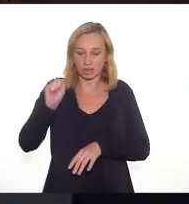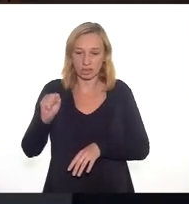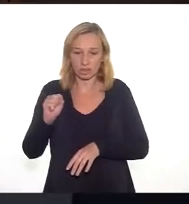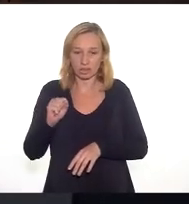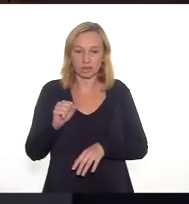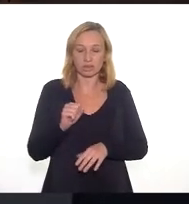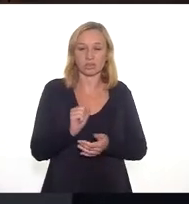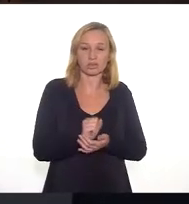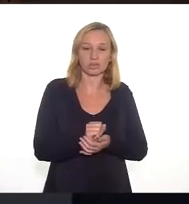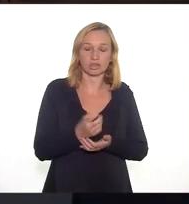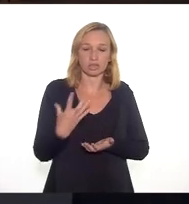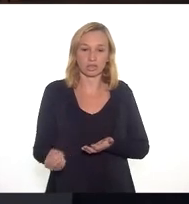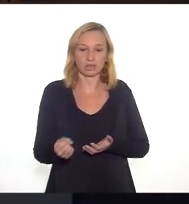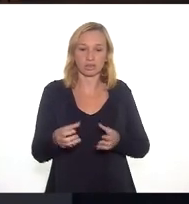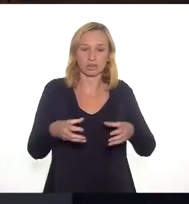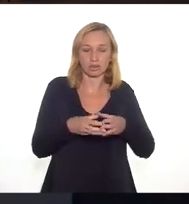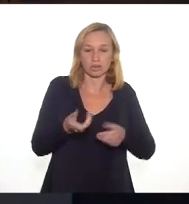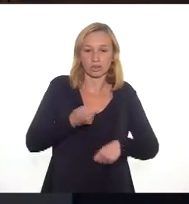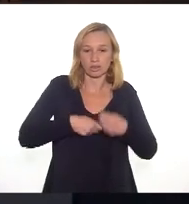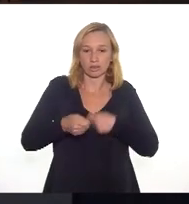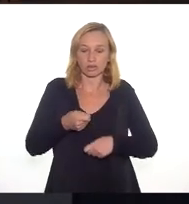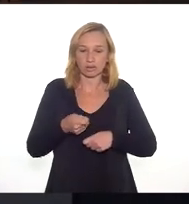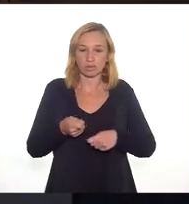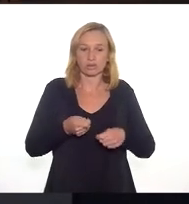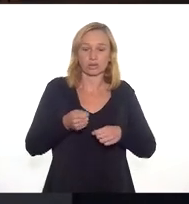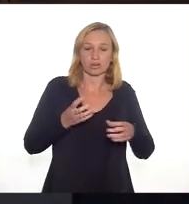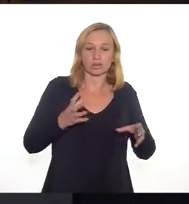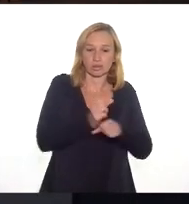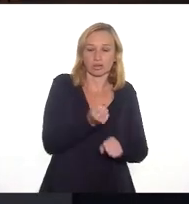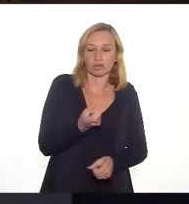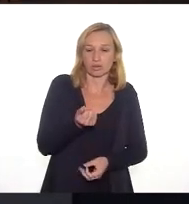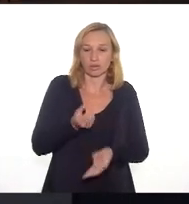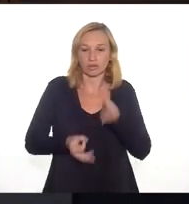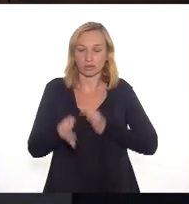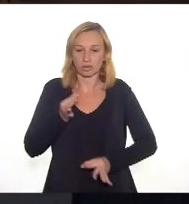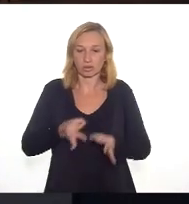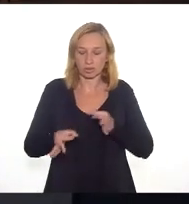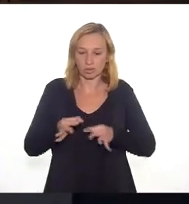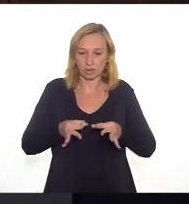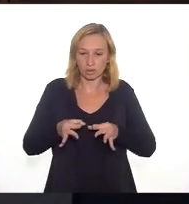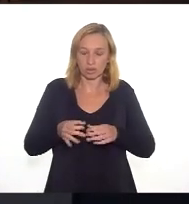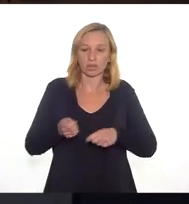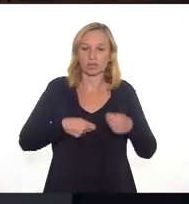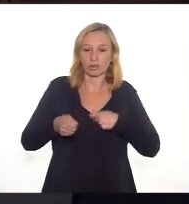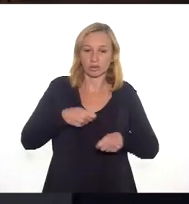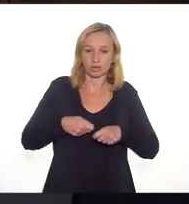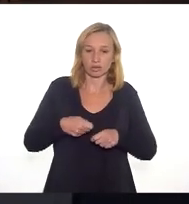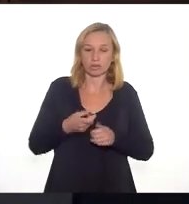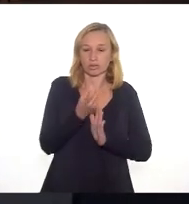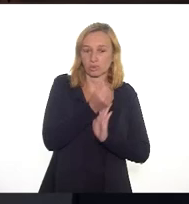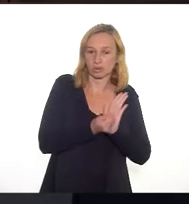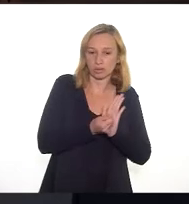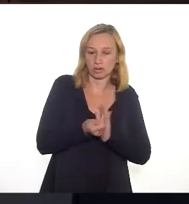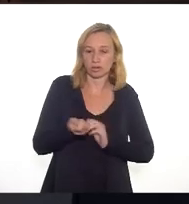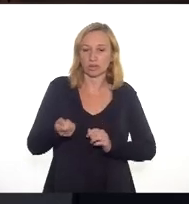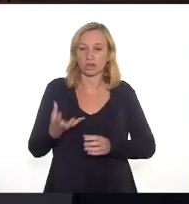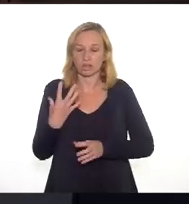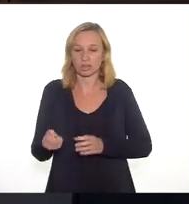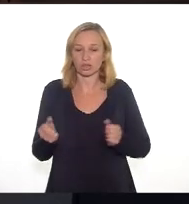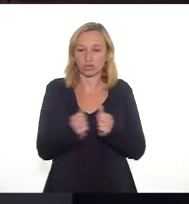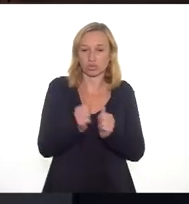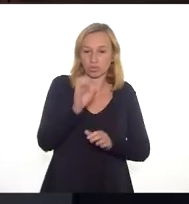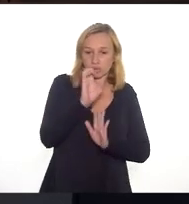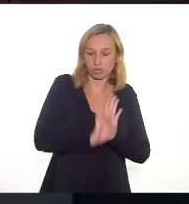Indústria e Comércio, favorável. De Transporte, favorável. Tributação, Controle da Arrecadação Estadual, Fiscalização dos Tributos Estaduais, favorável, com